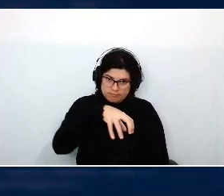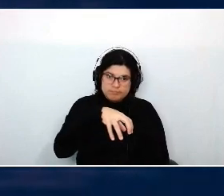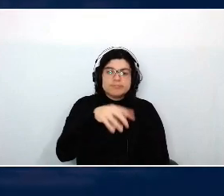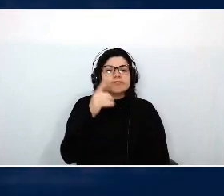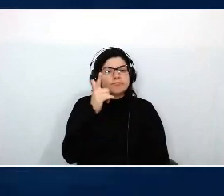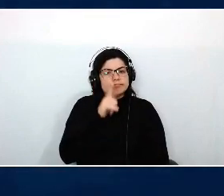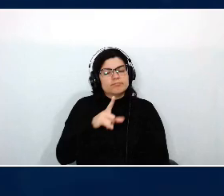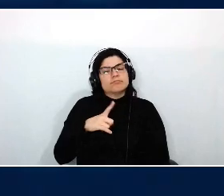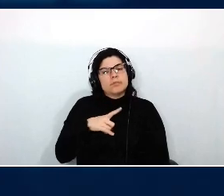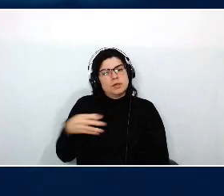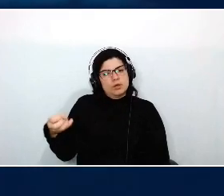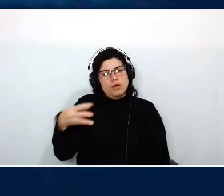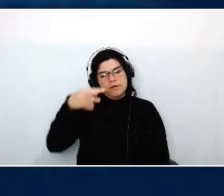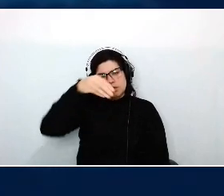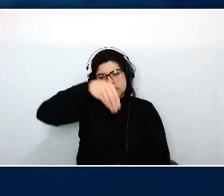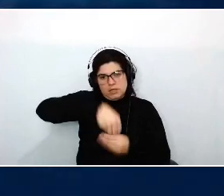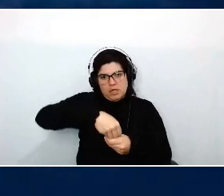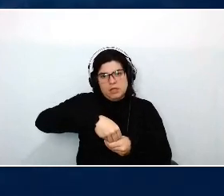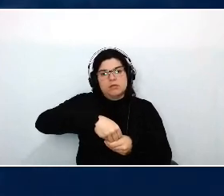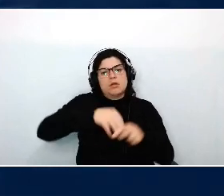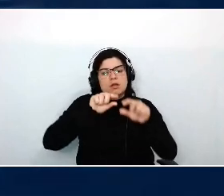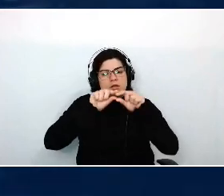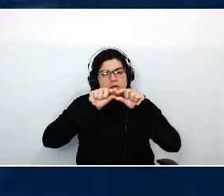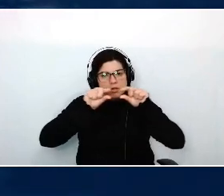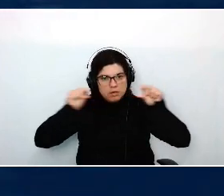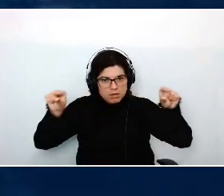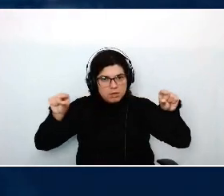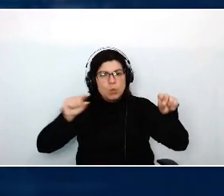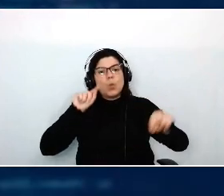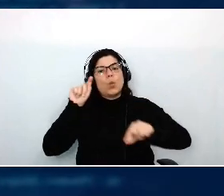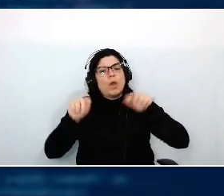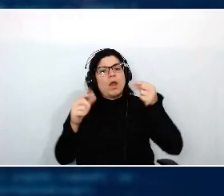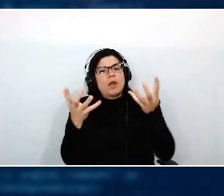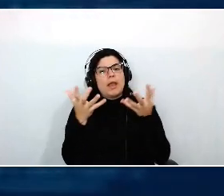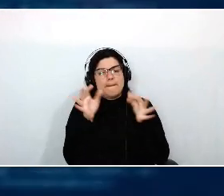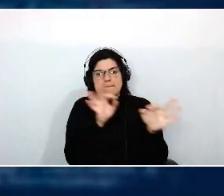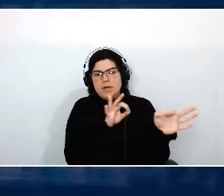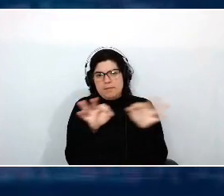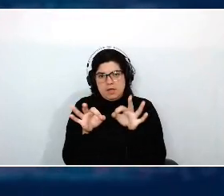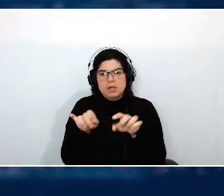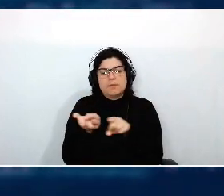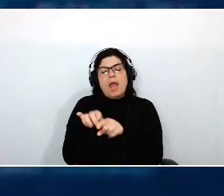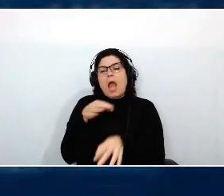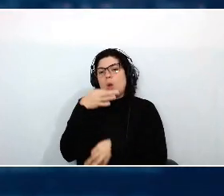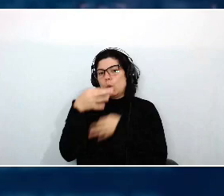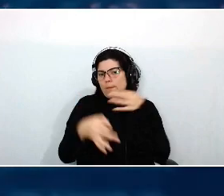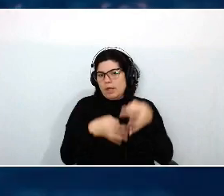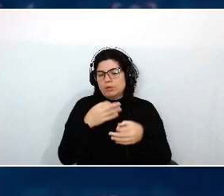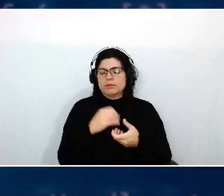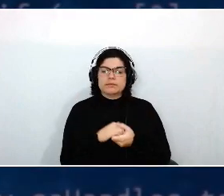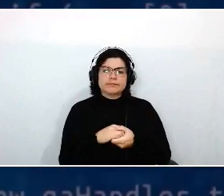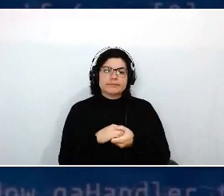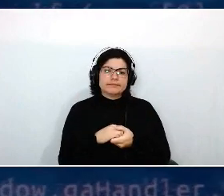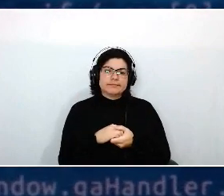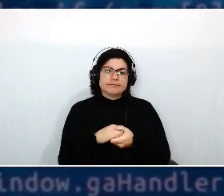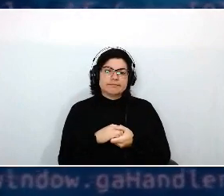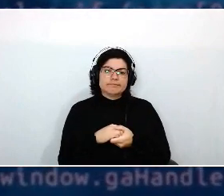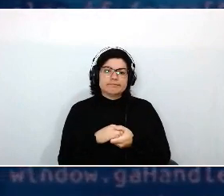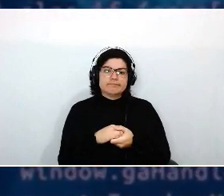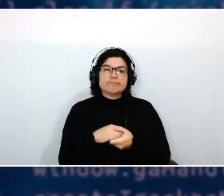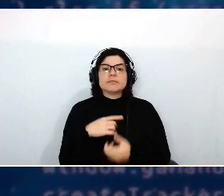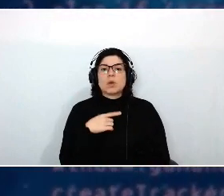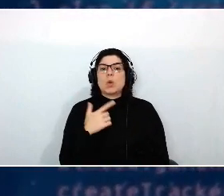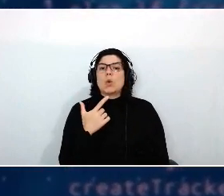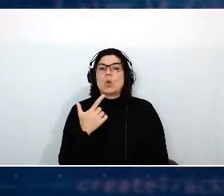novas classes para dentro. A expressão é que você vai usar o que você quer construir e os argumentos é o construtor. Então, tem o use também, então